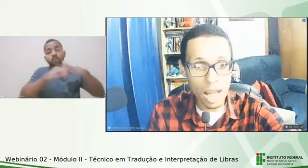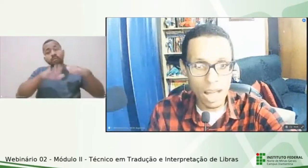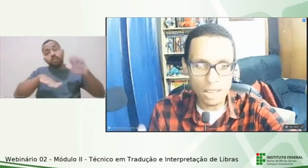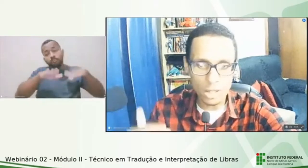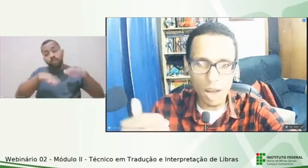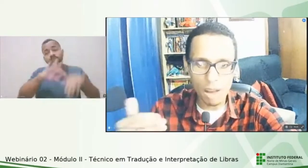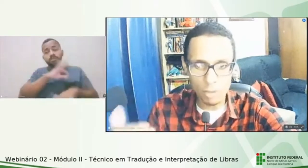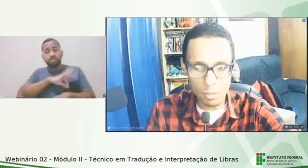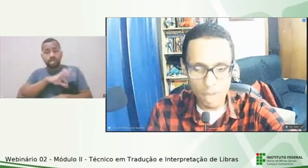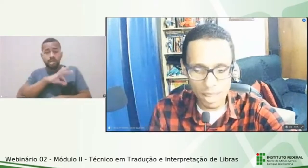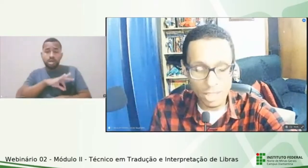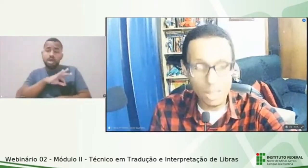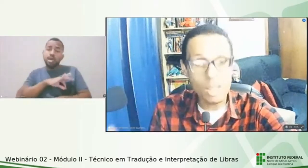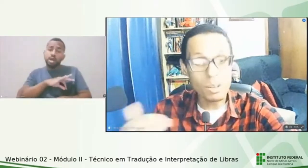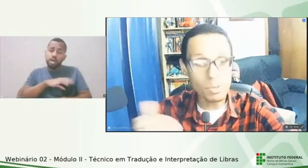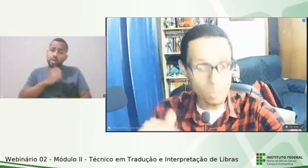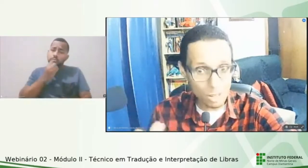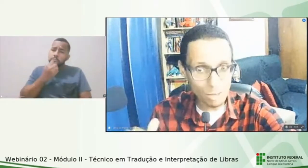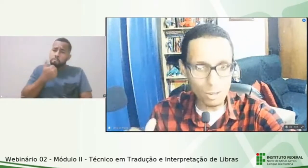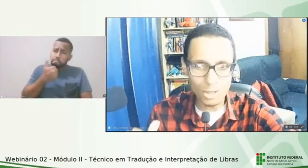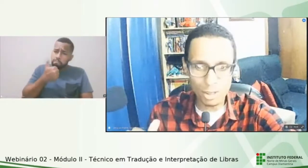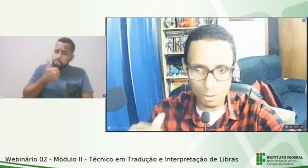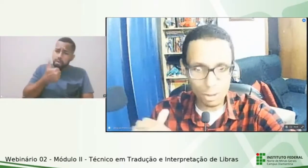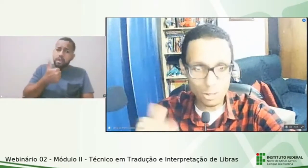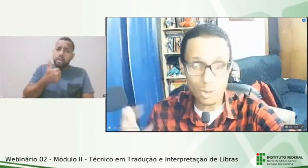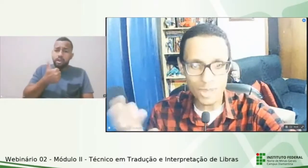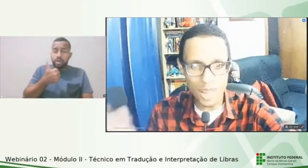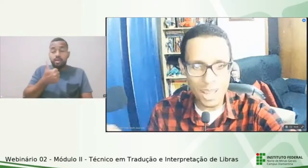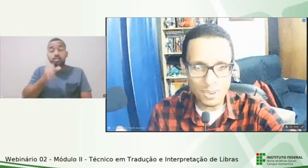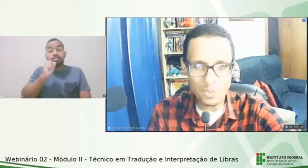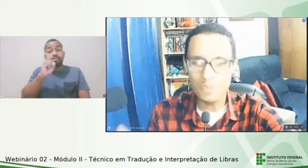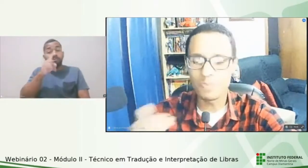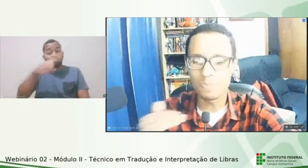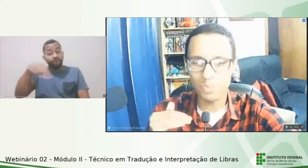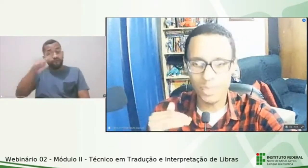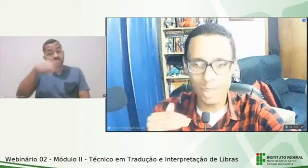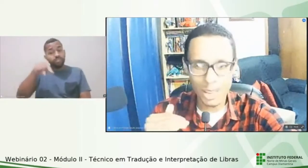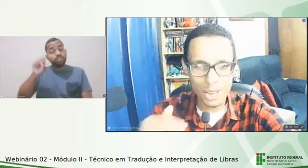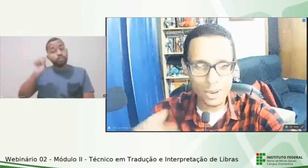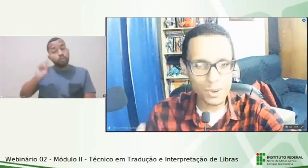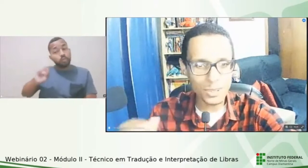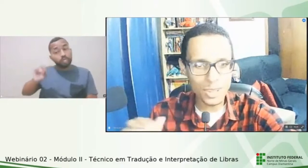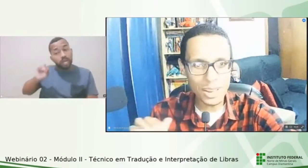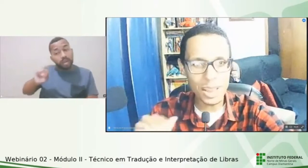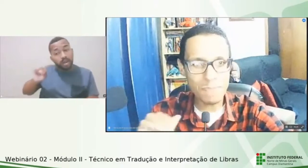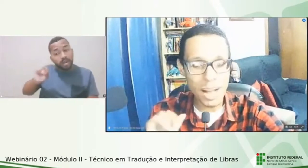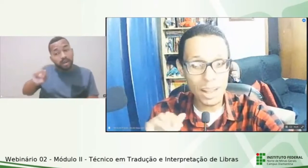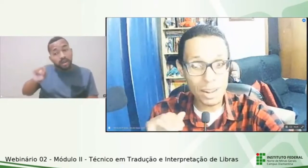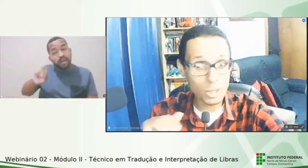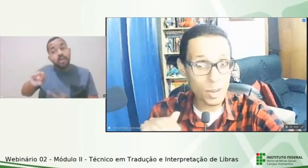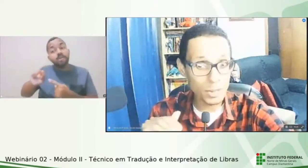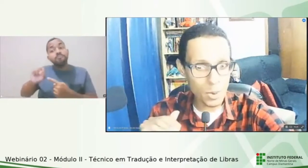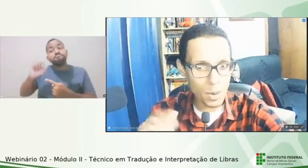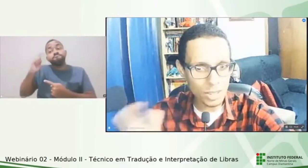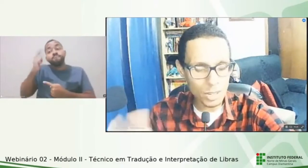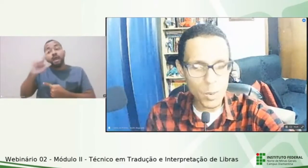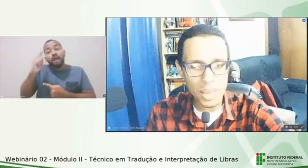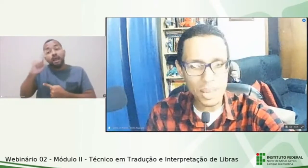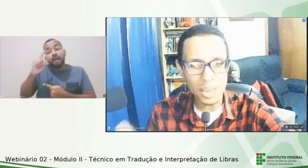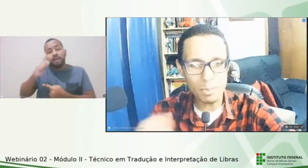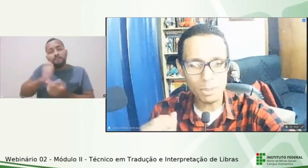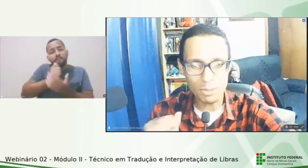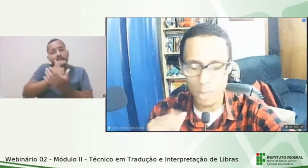salário razoavelmente, se você for solteiro, né, conseguir aí pagar as suas contas